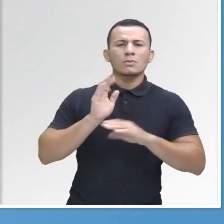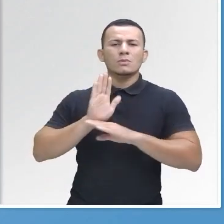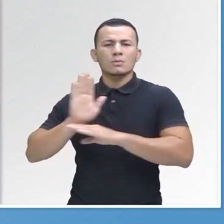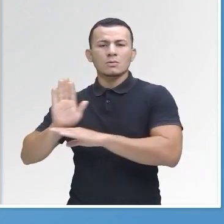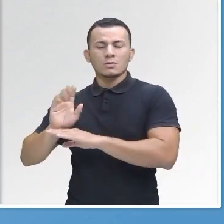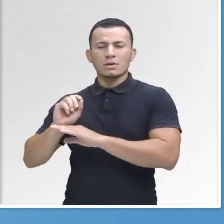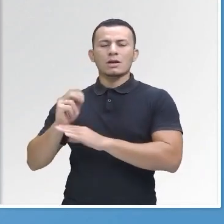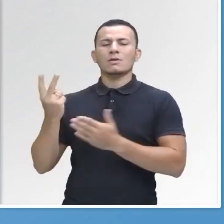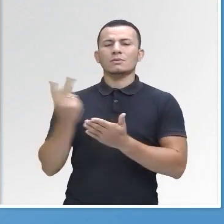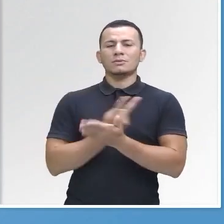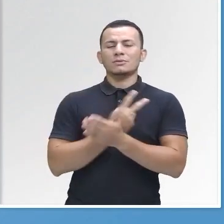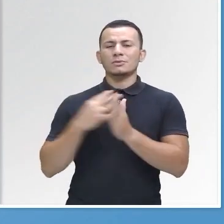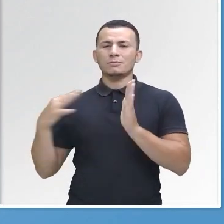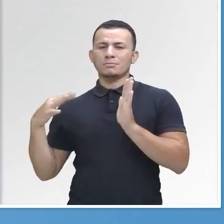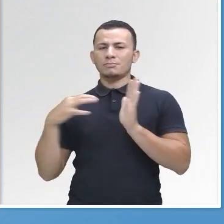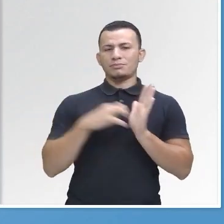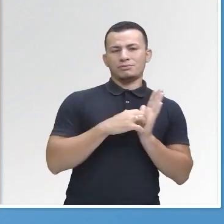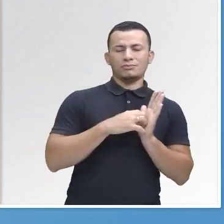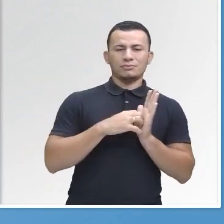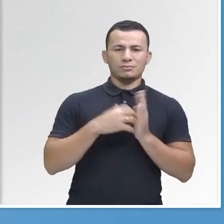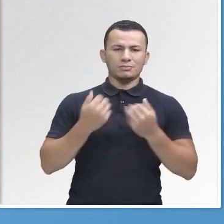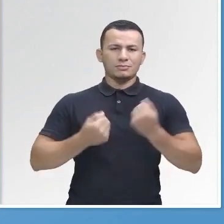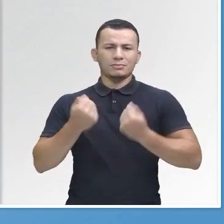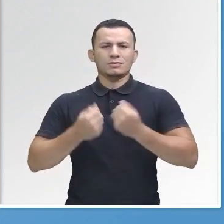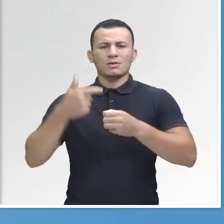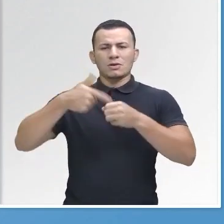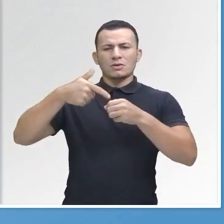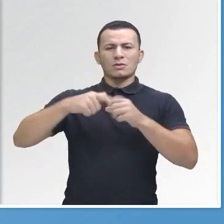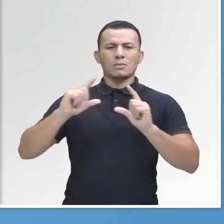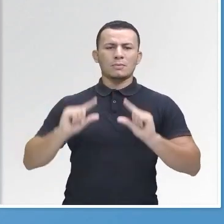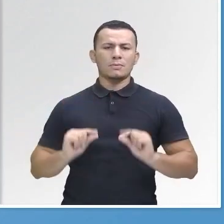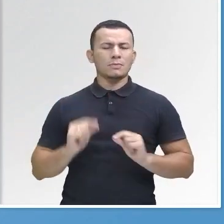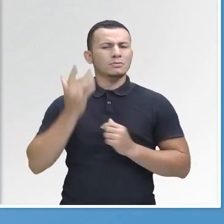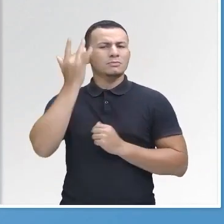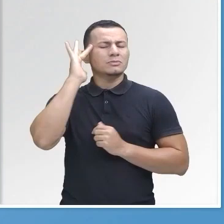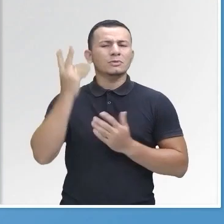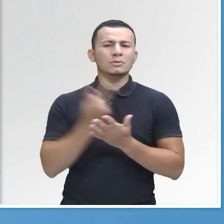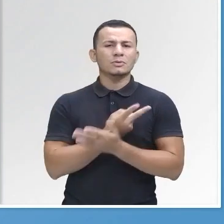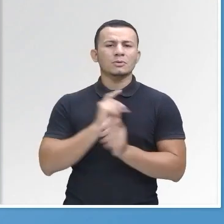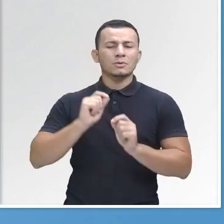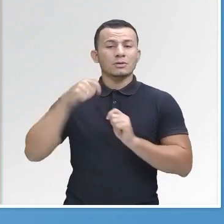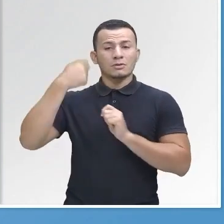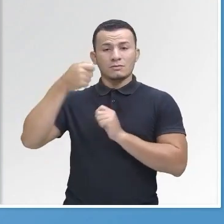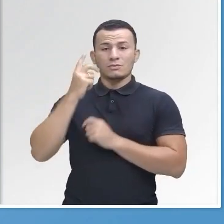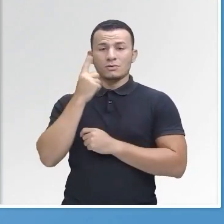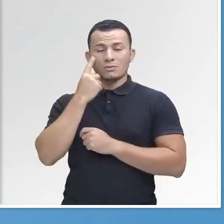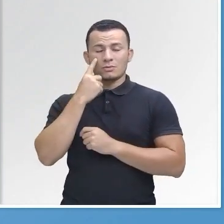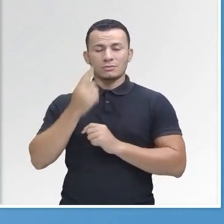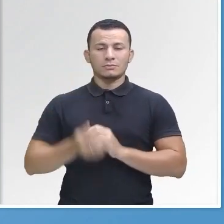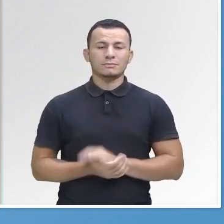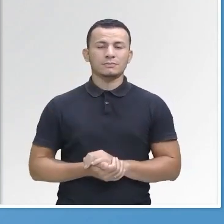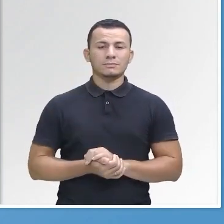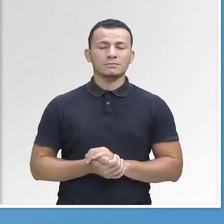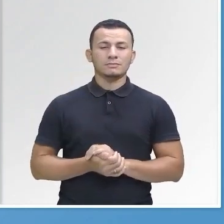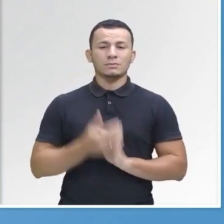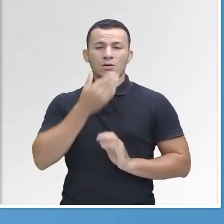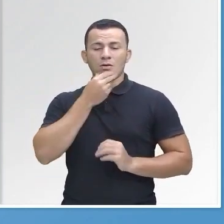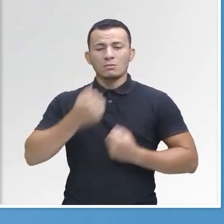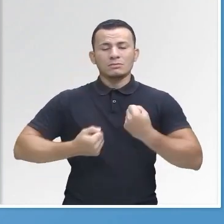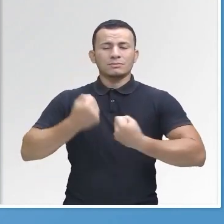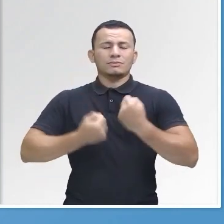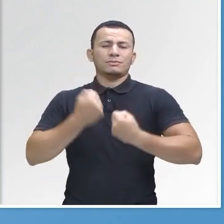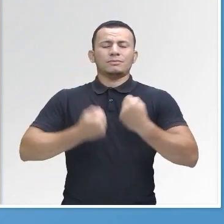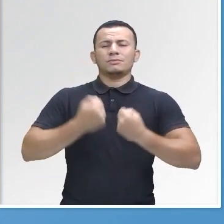na estrada, eu ficou sem gasolina. Bom, eu não sei direito. De olho no vídeo, vamos ver o que aconteceu. João estava dirigindo